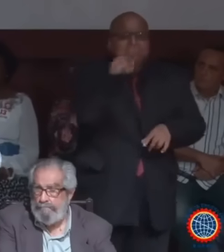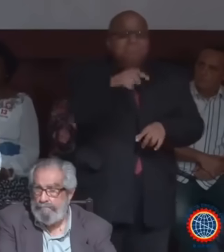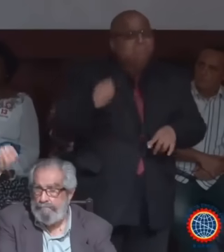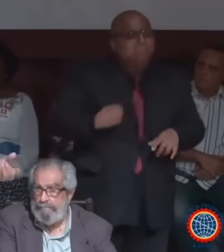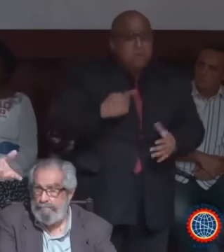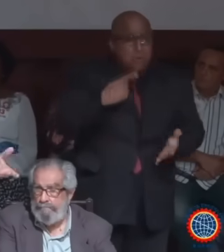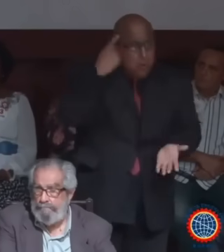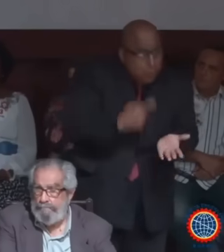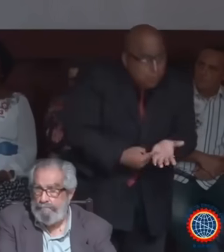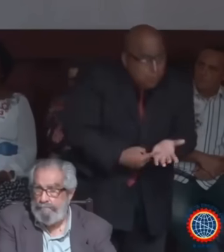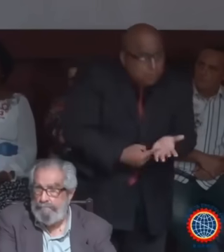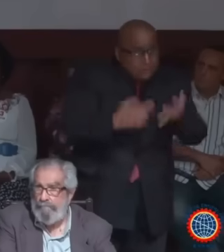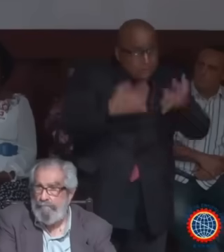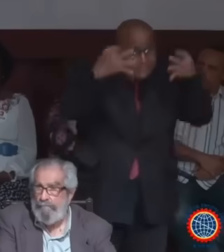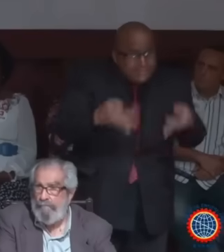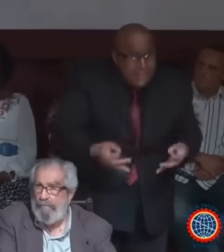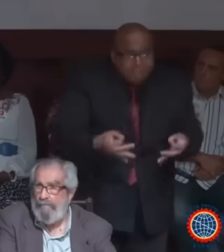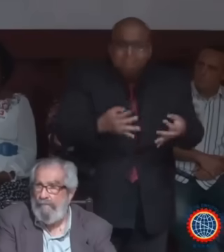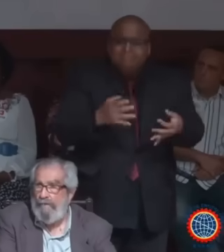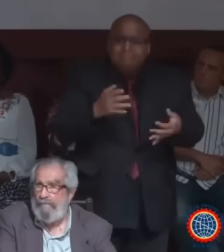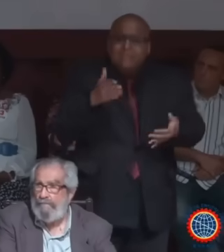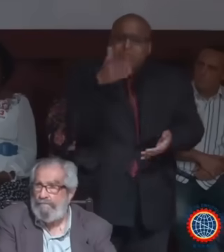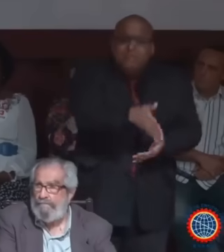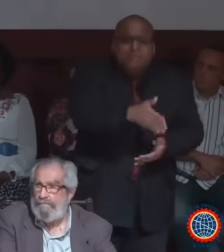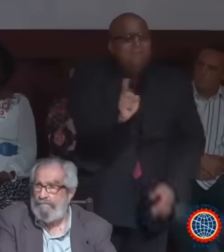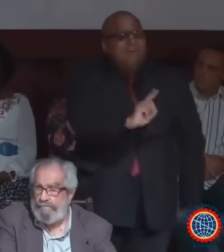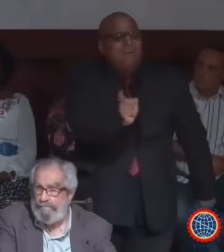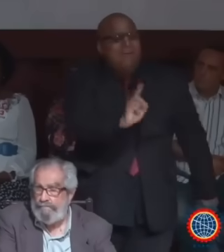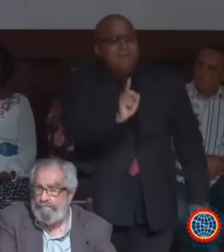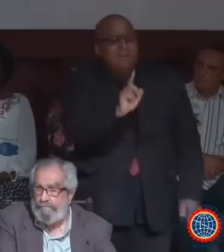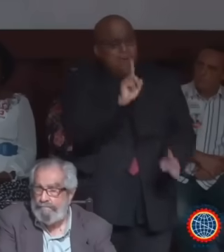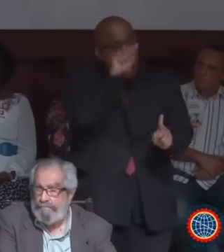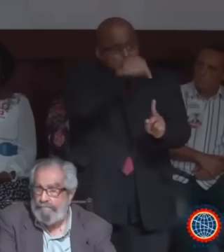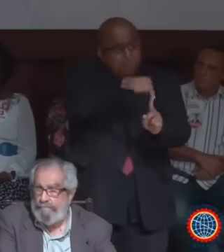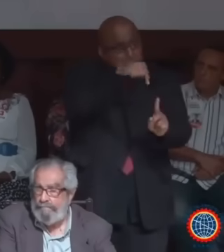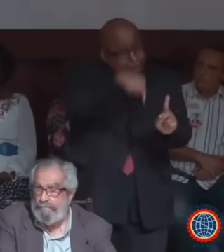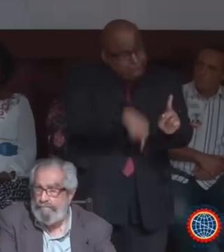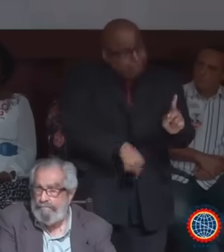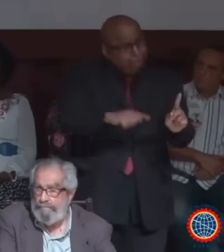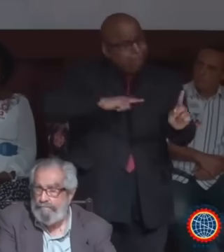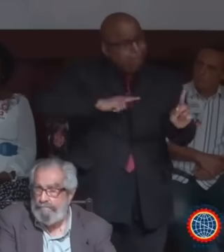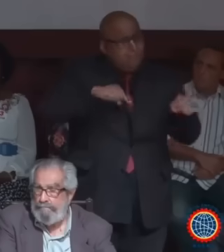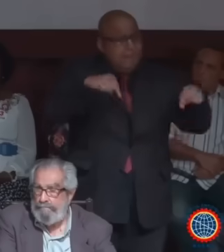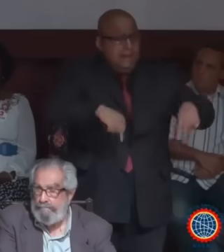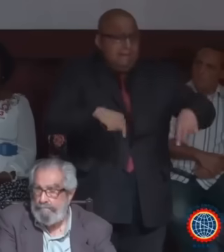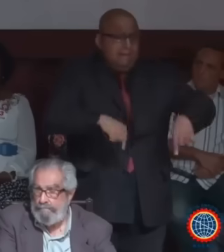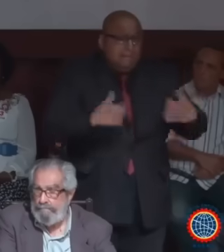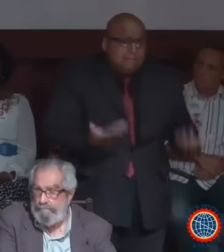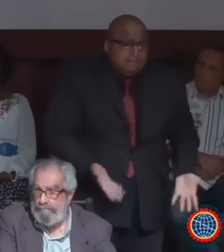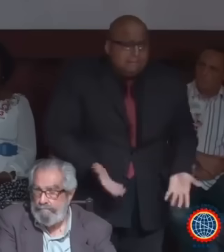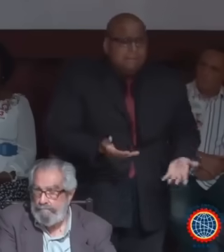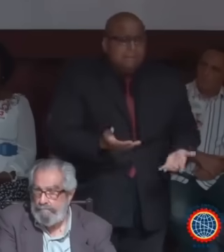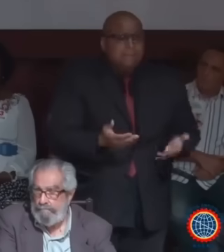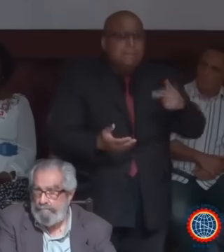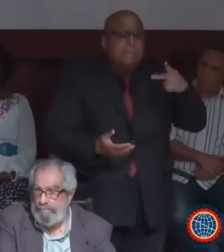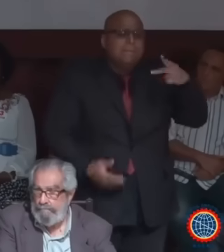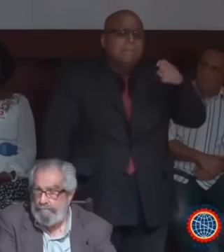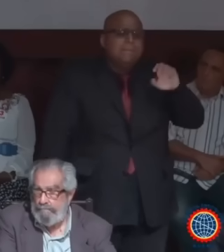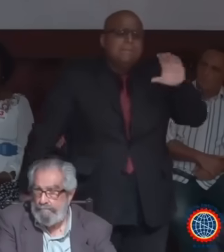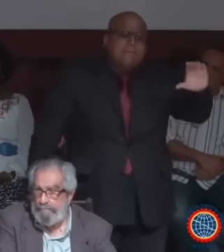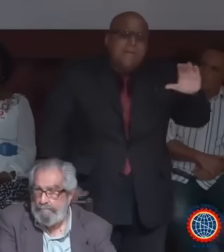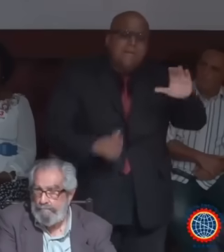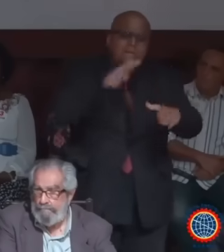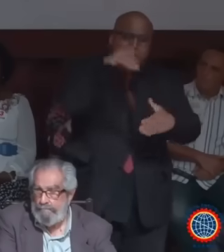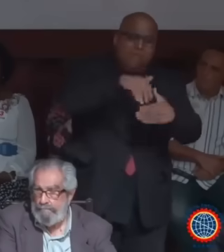Se comprometer ou não com questões tão objetivas quanto essa. Se a PEC do teto vai